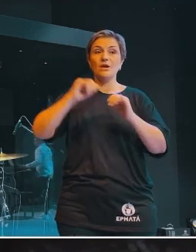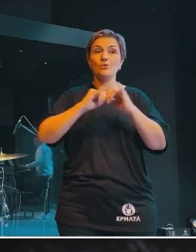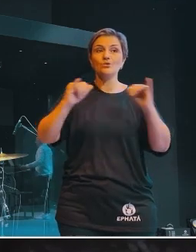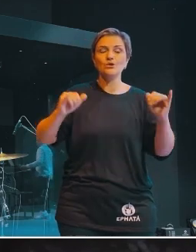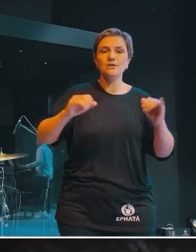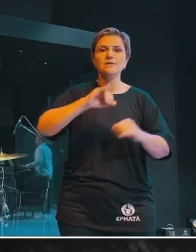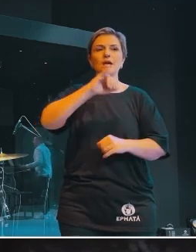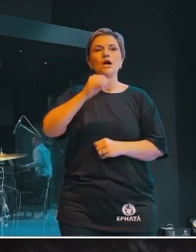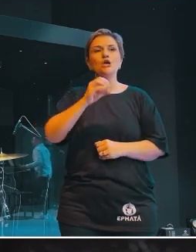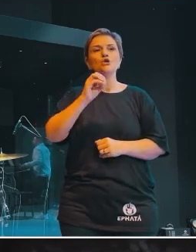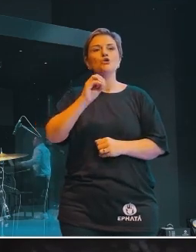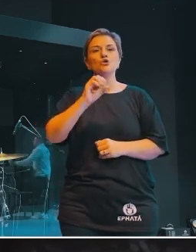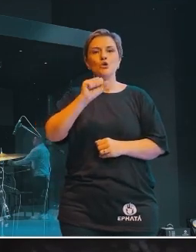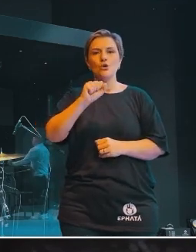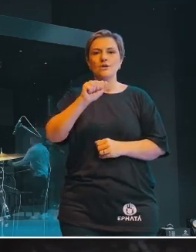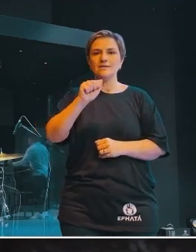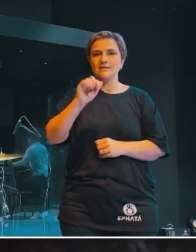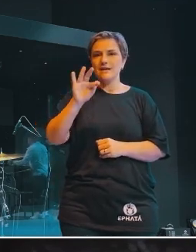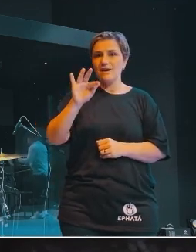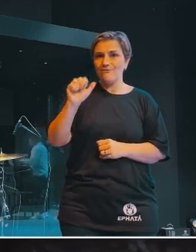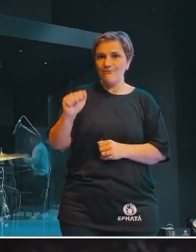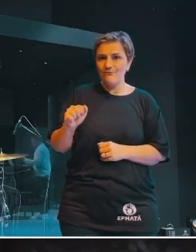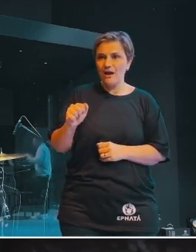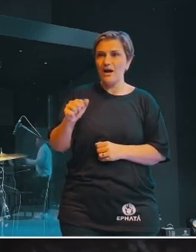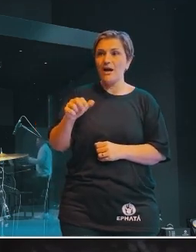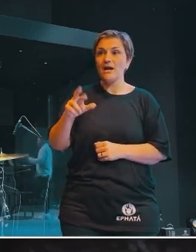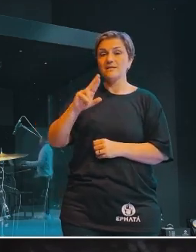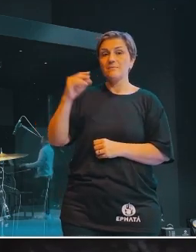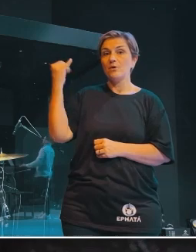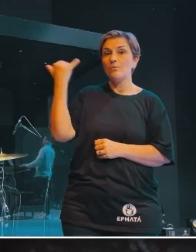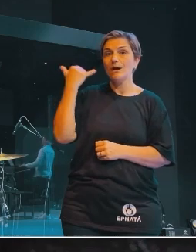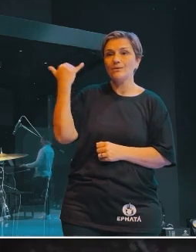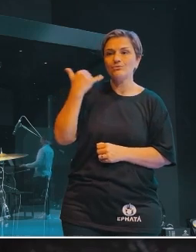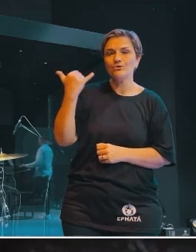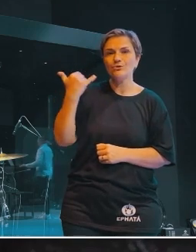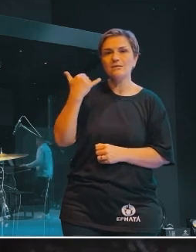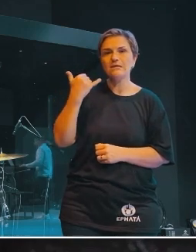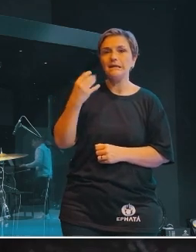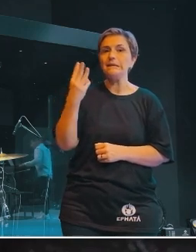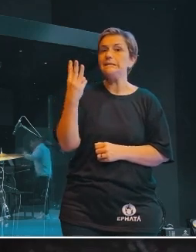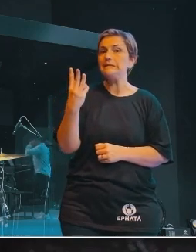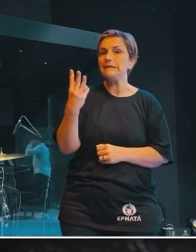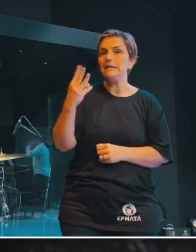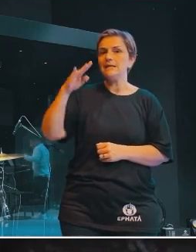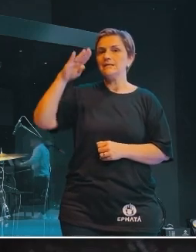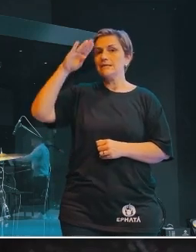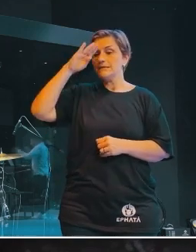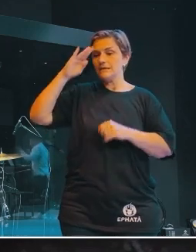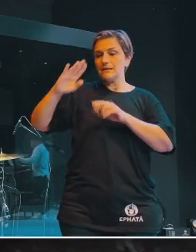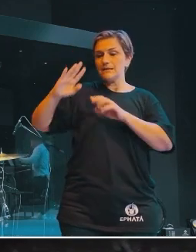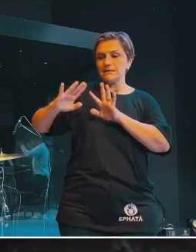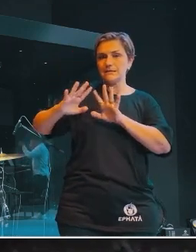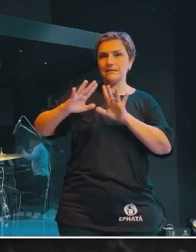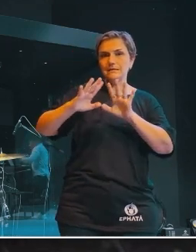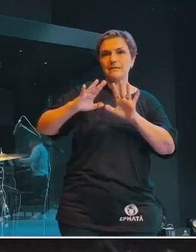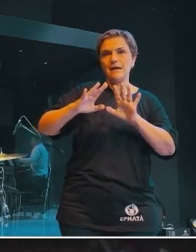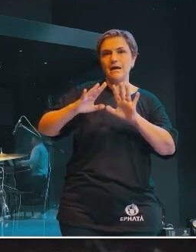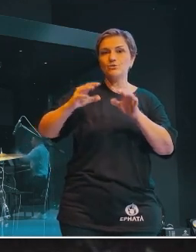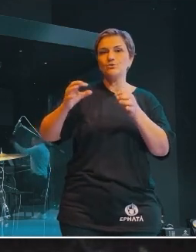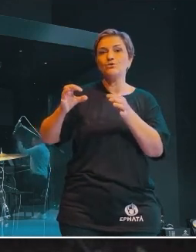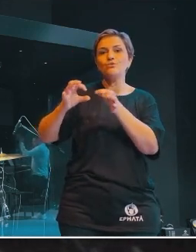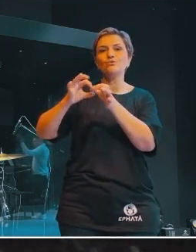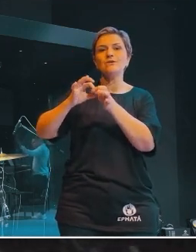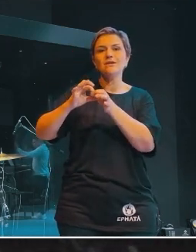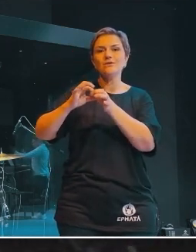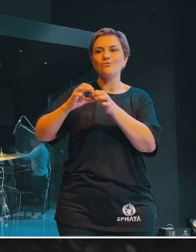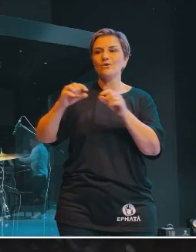preciso correr. Ele recebeu uma notícia de que 3 exércitos se uniram e declararam guerra contra ele. Eu